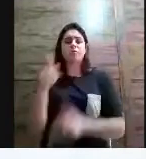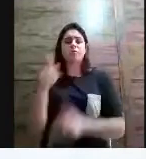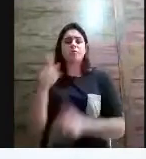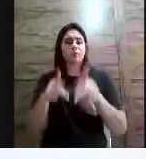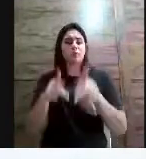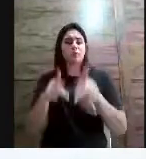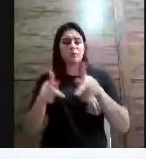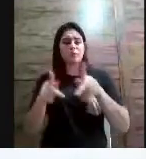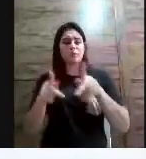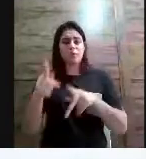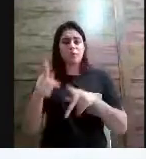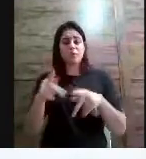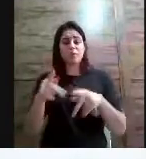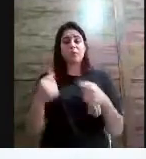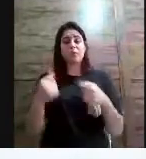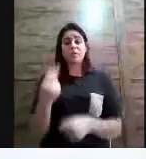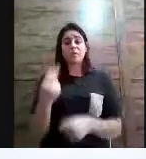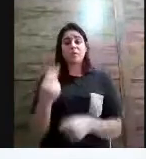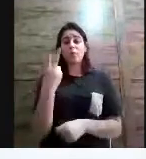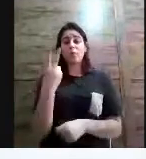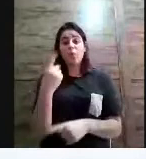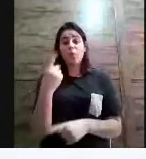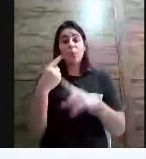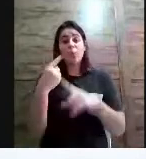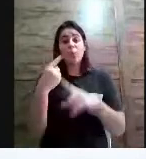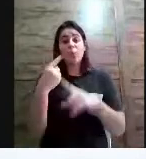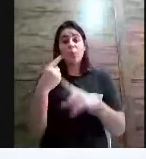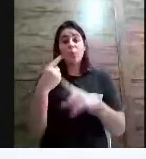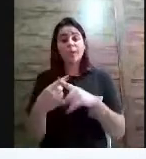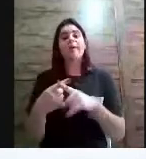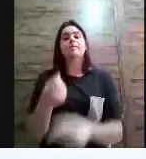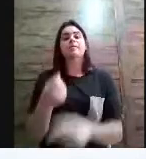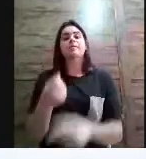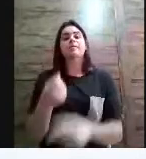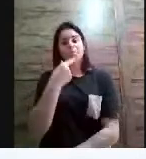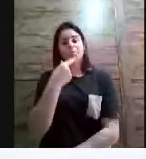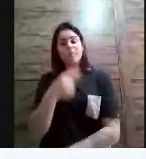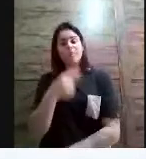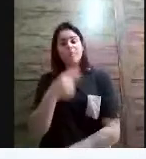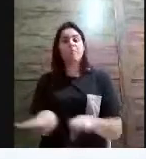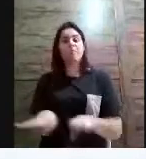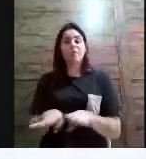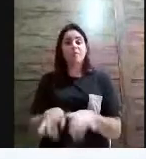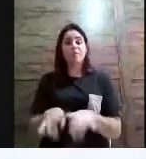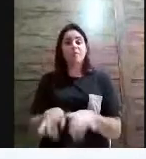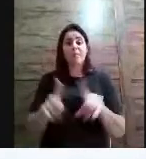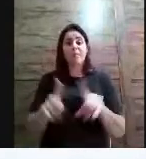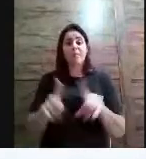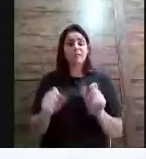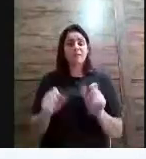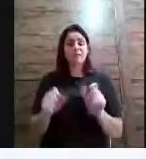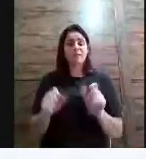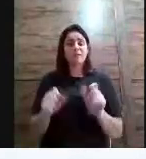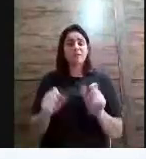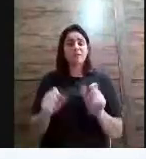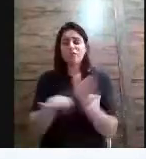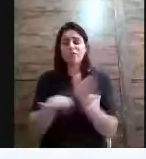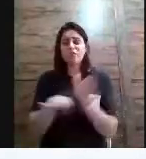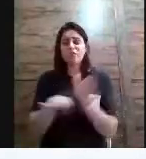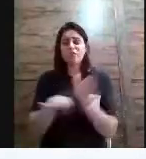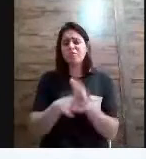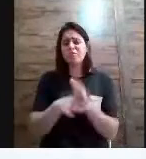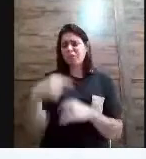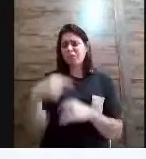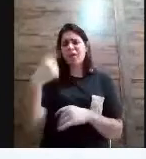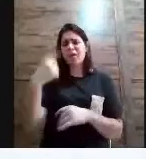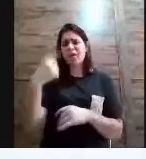doses, então ainda complica mais. Mas é aquela história, resolvendo isso, deixa o pessoal do Programa Nacional de